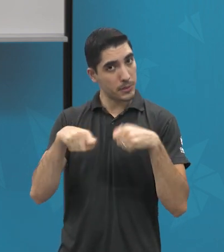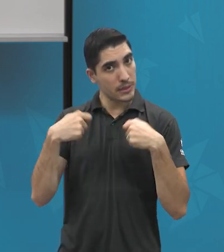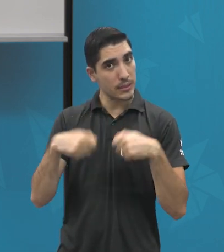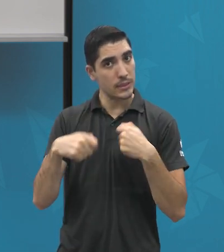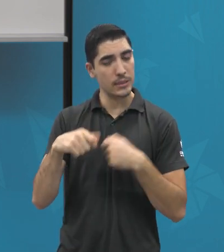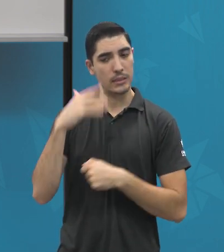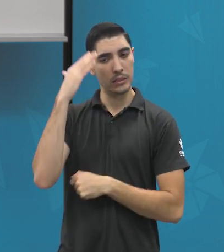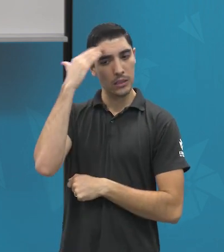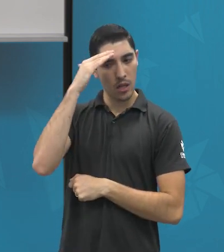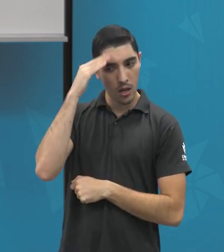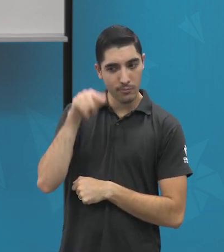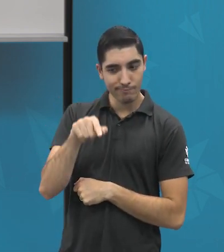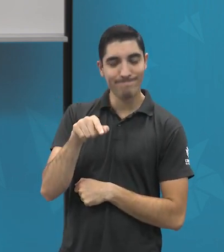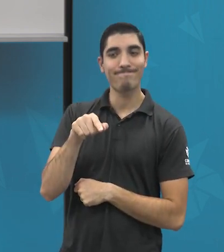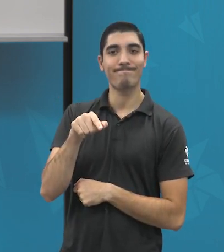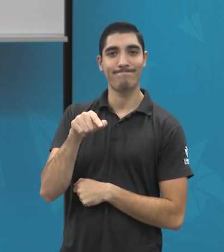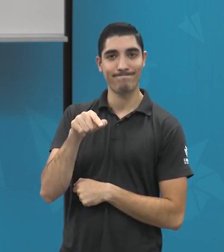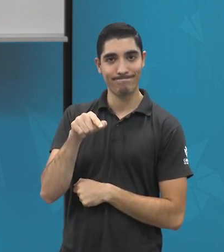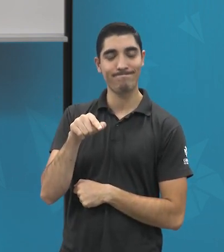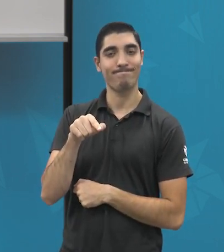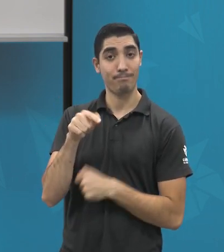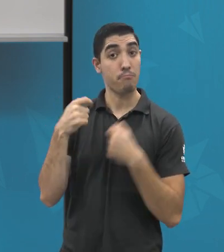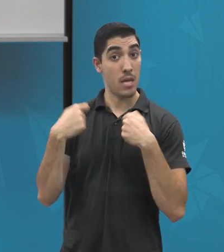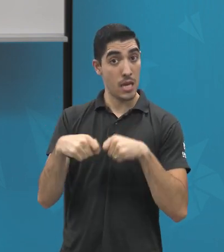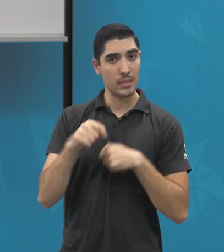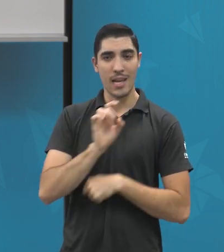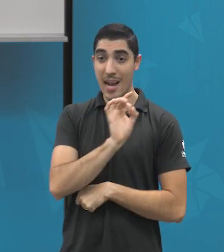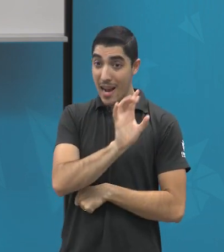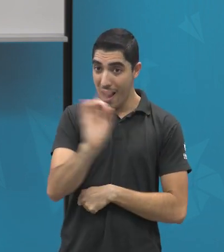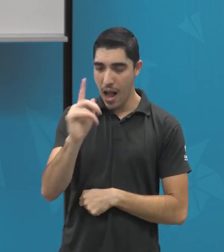atenção e que merece ser refletida com muito